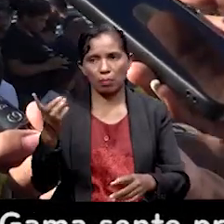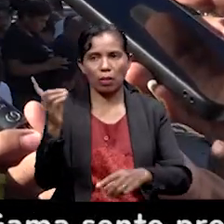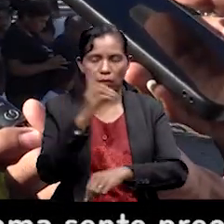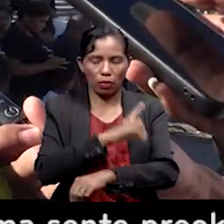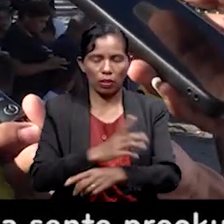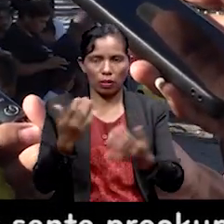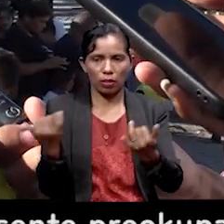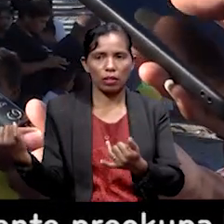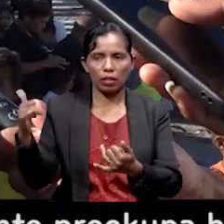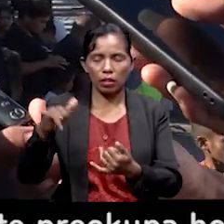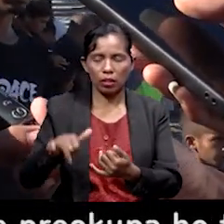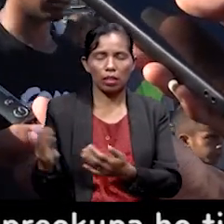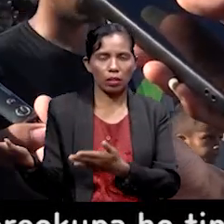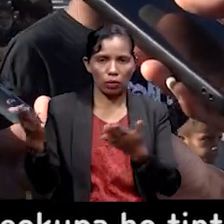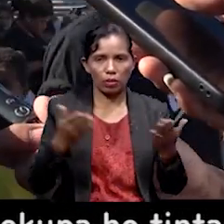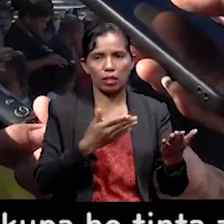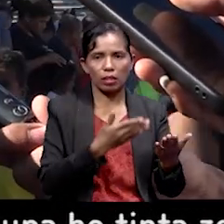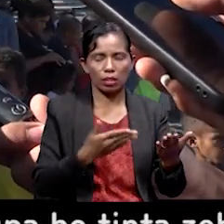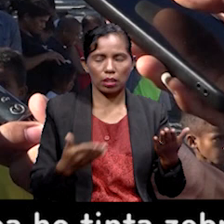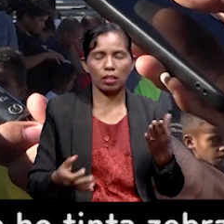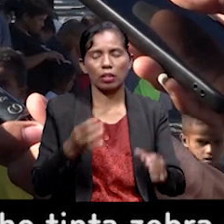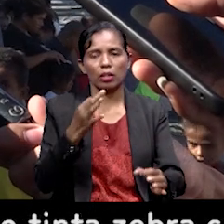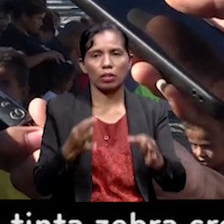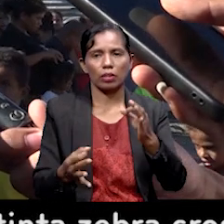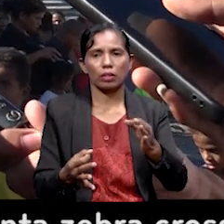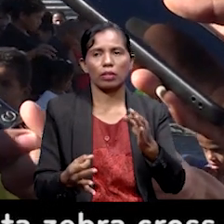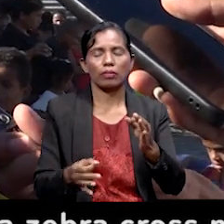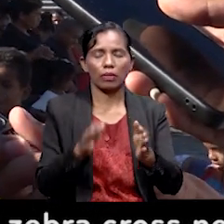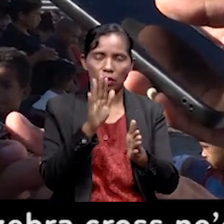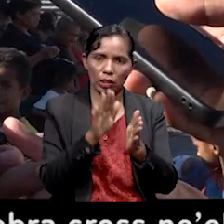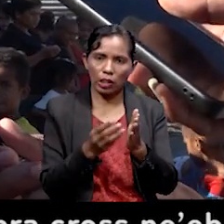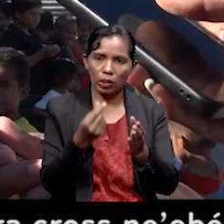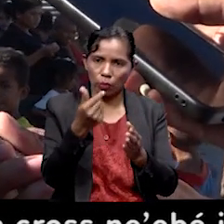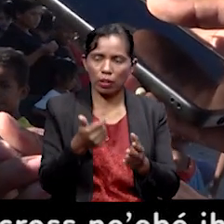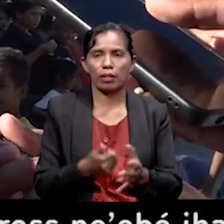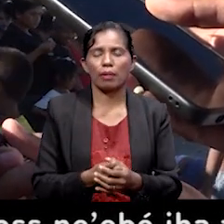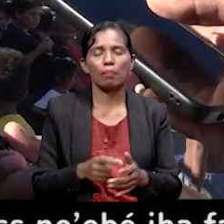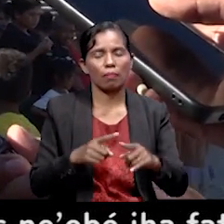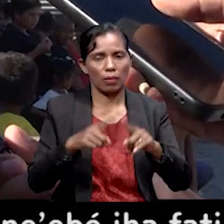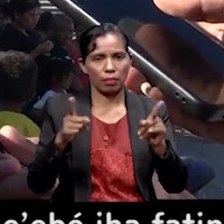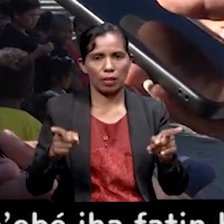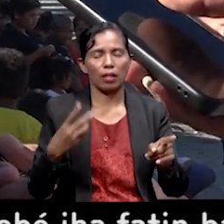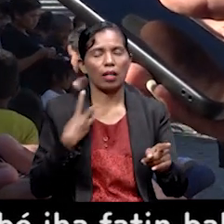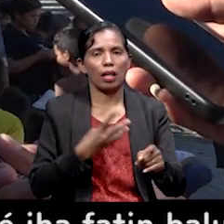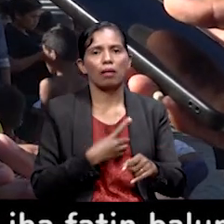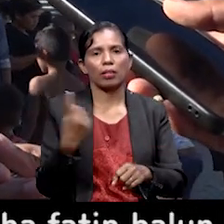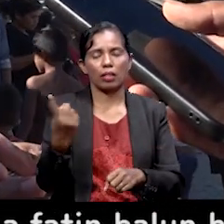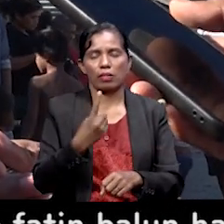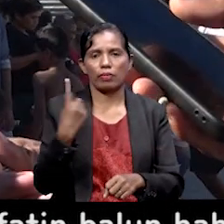lore sasan sira ne maske ho kontidare nebe ma ki ma be ami na fatin